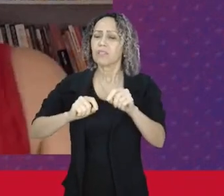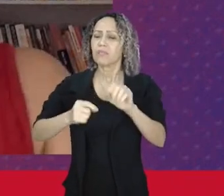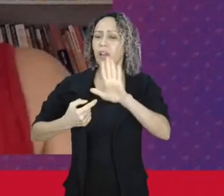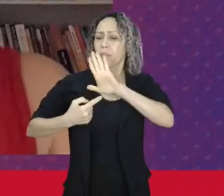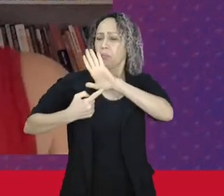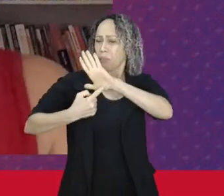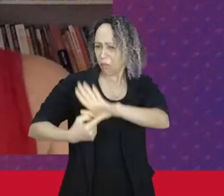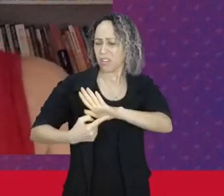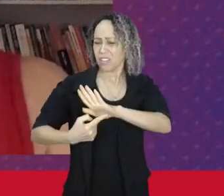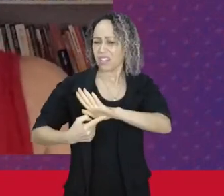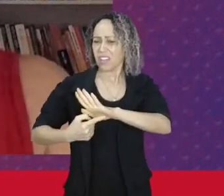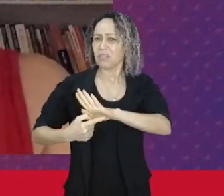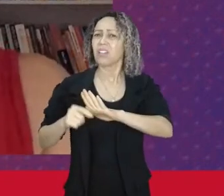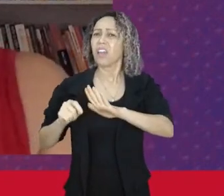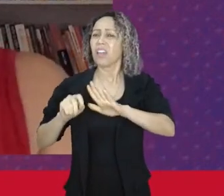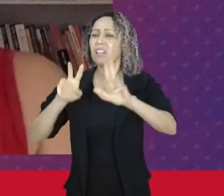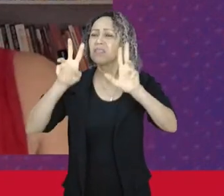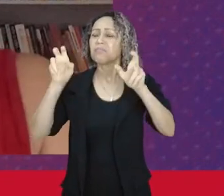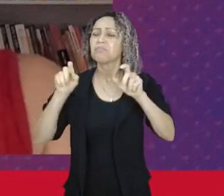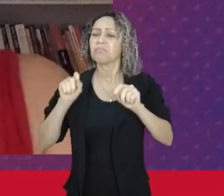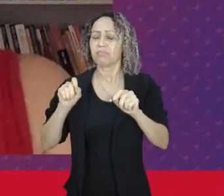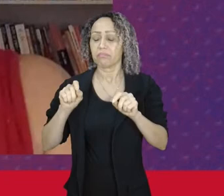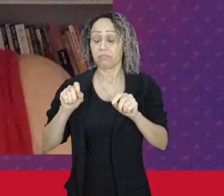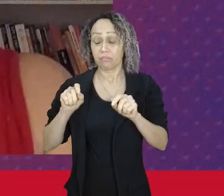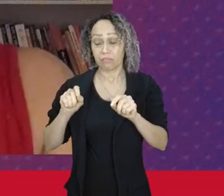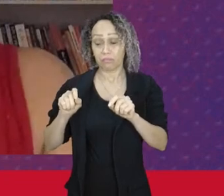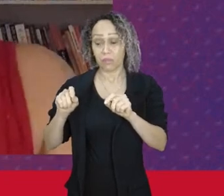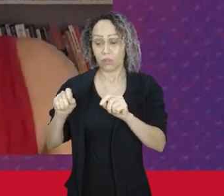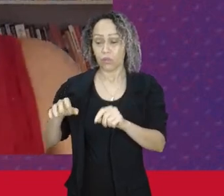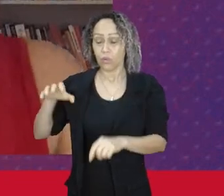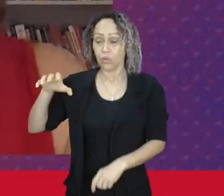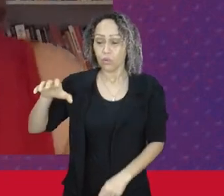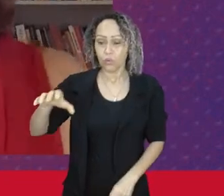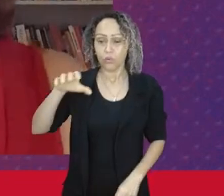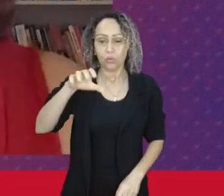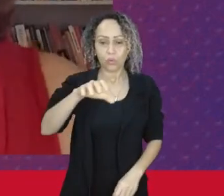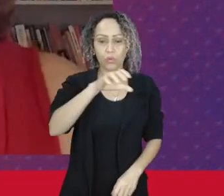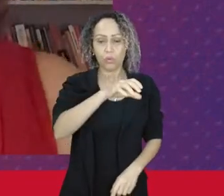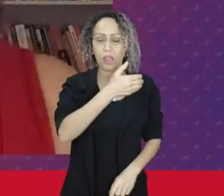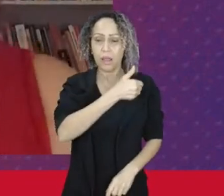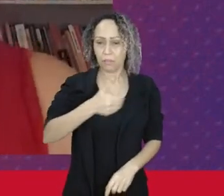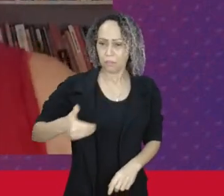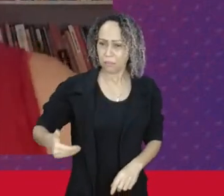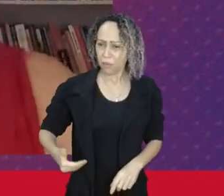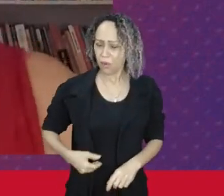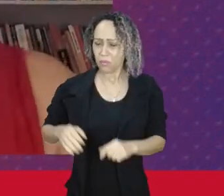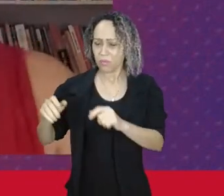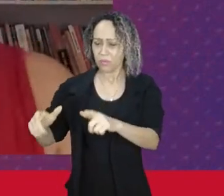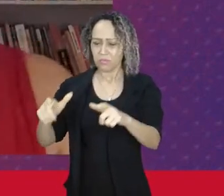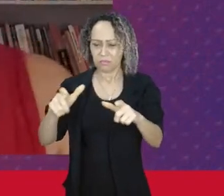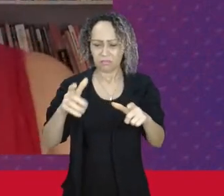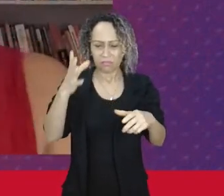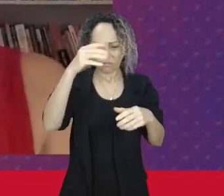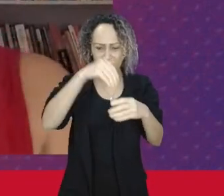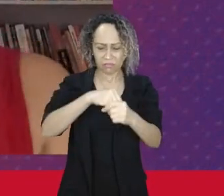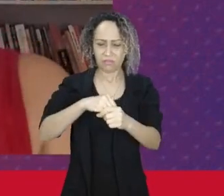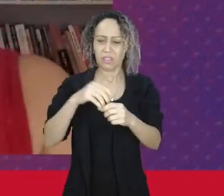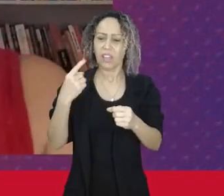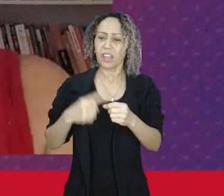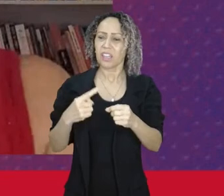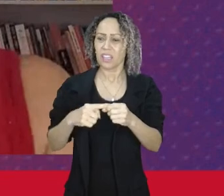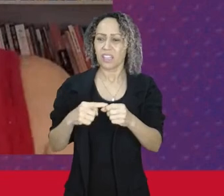essas formas de expressão nos espaços públicos. Então, os espaços públicos na cidade, eles não